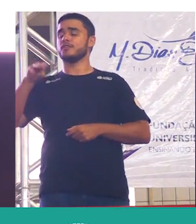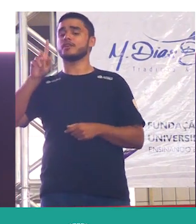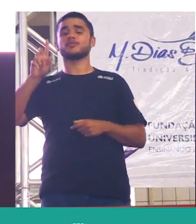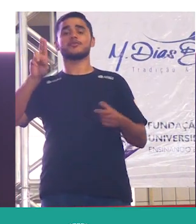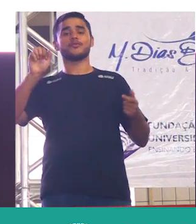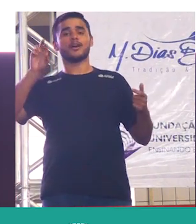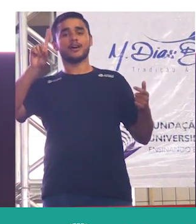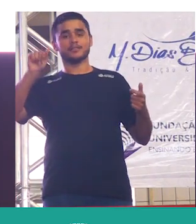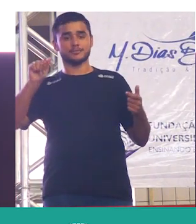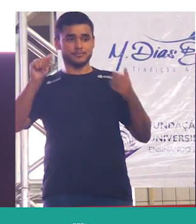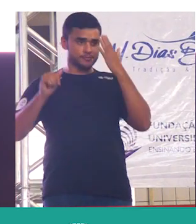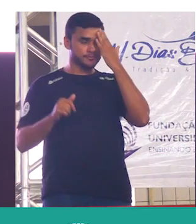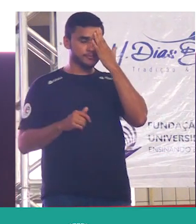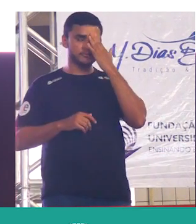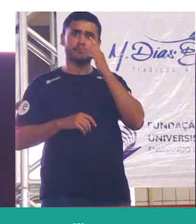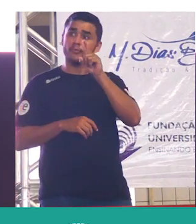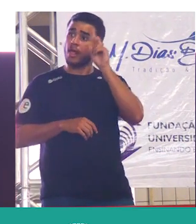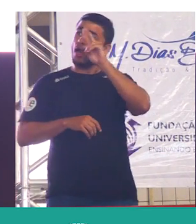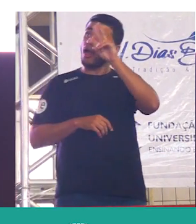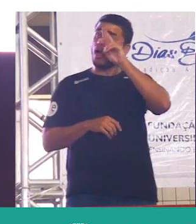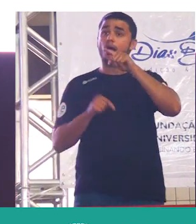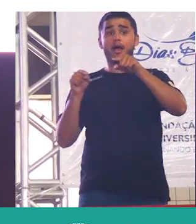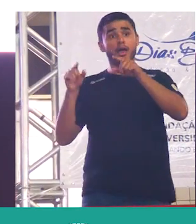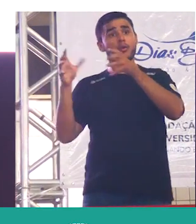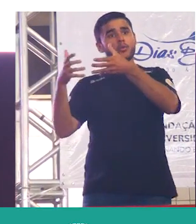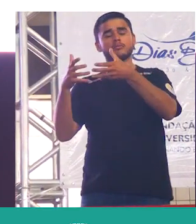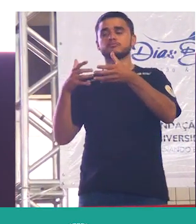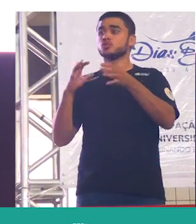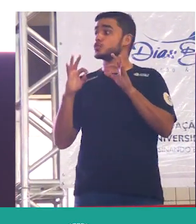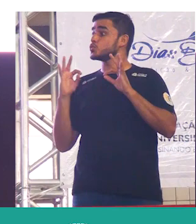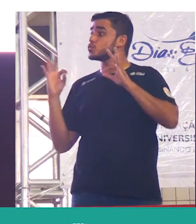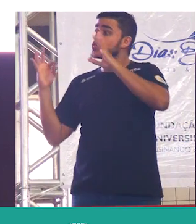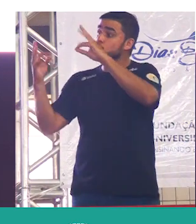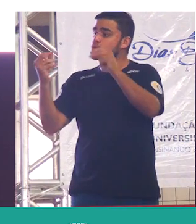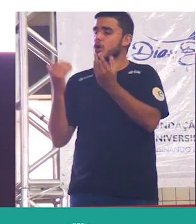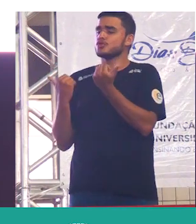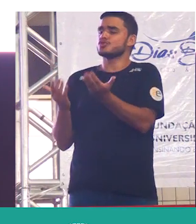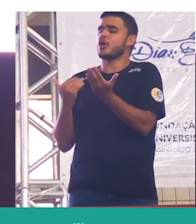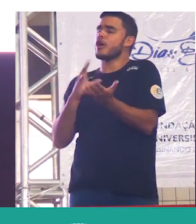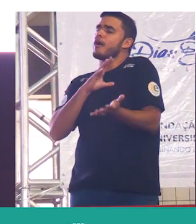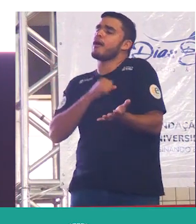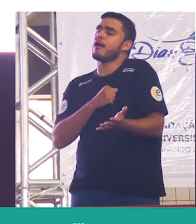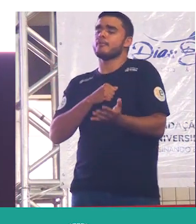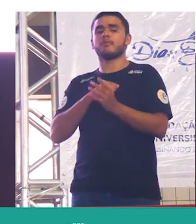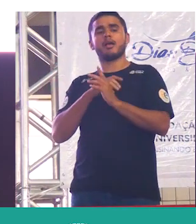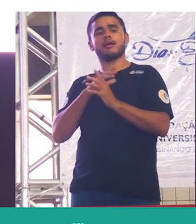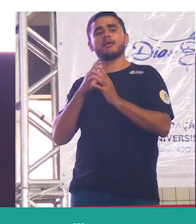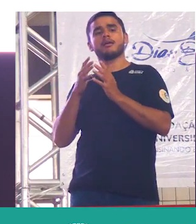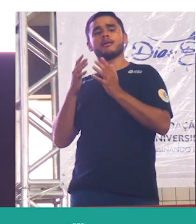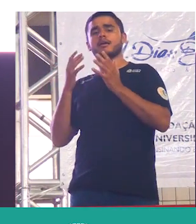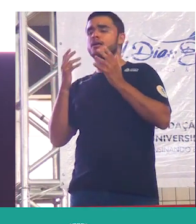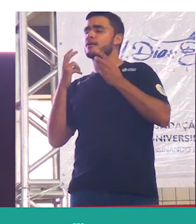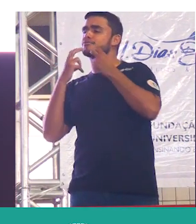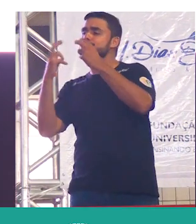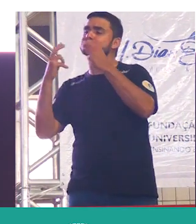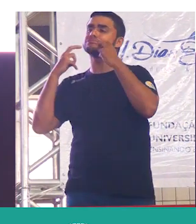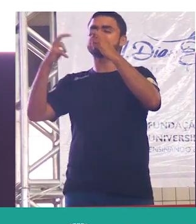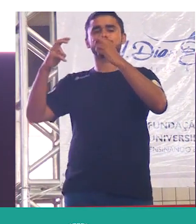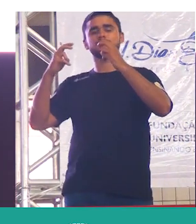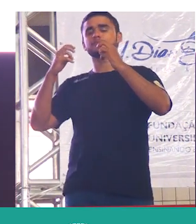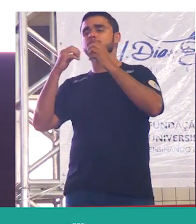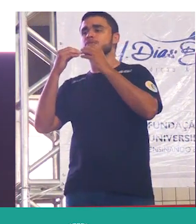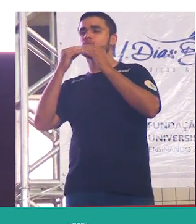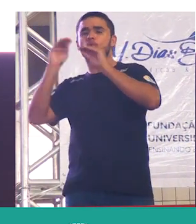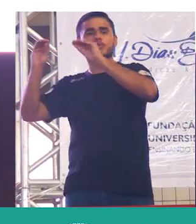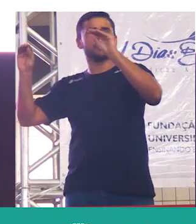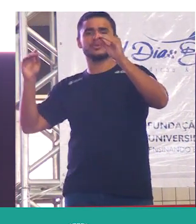época, pessoal, adorava isso, porque enquanto os jovens escutavam, cantavam,